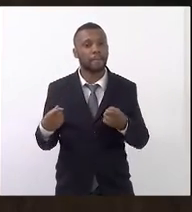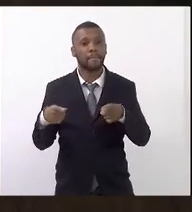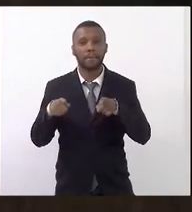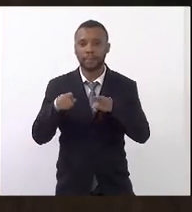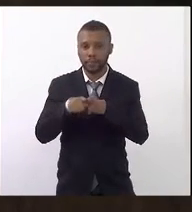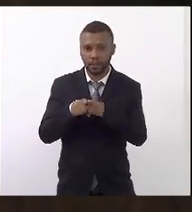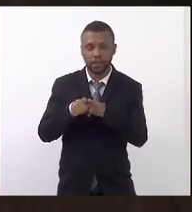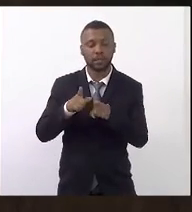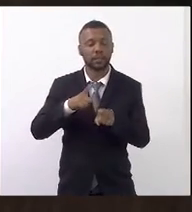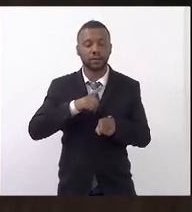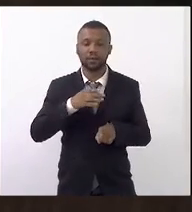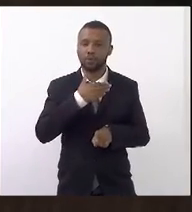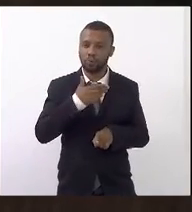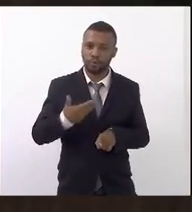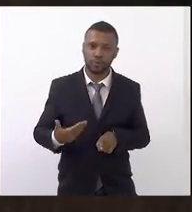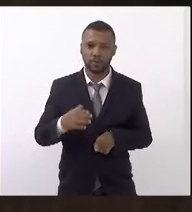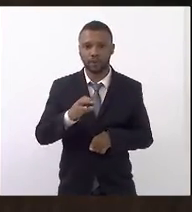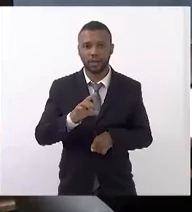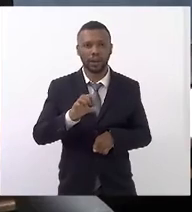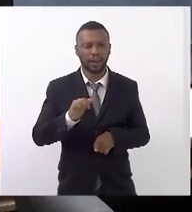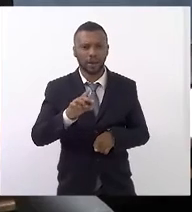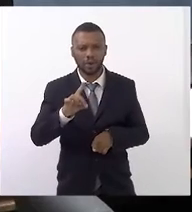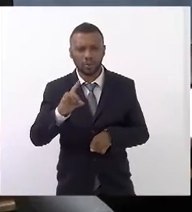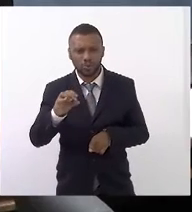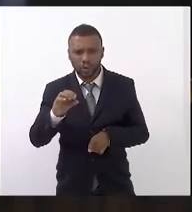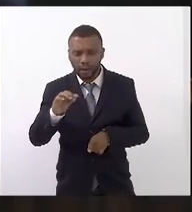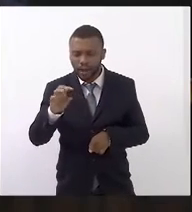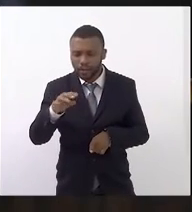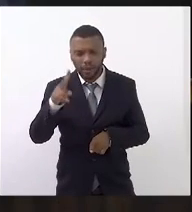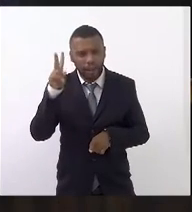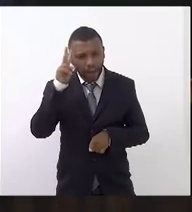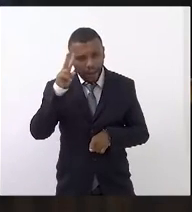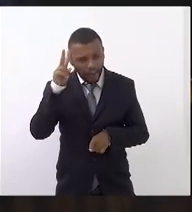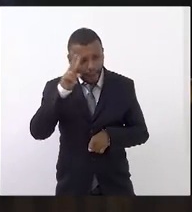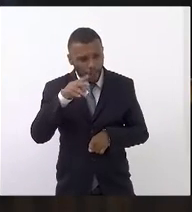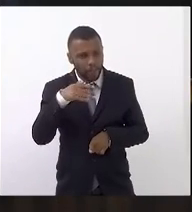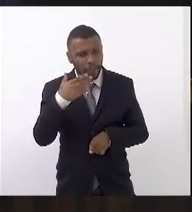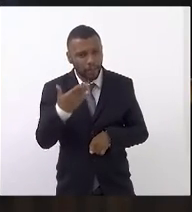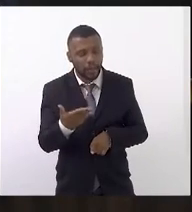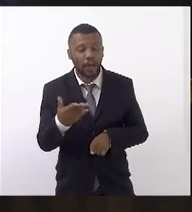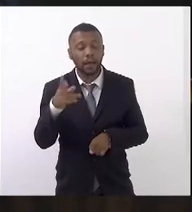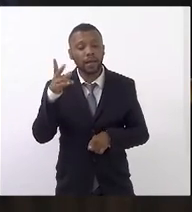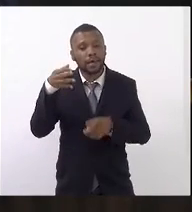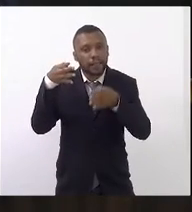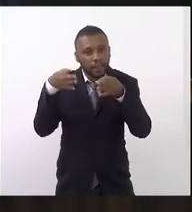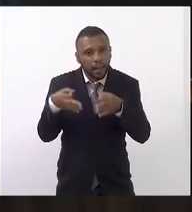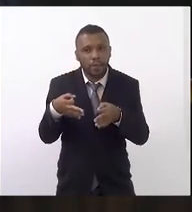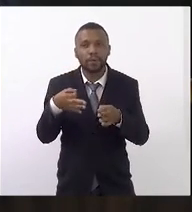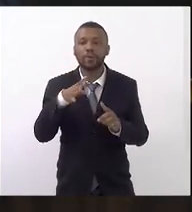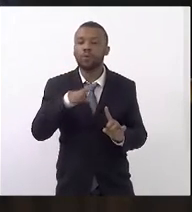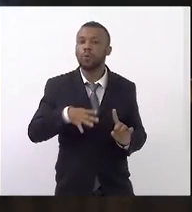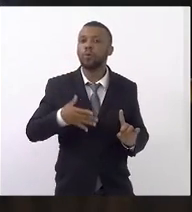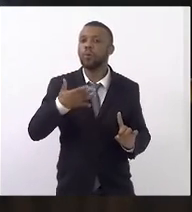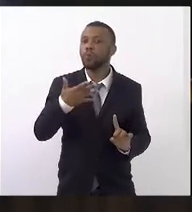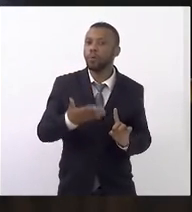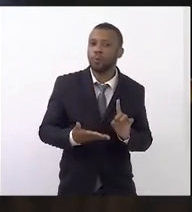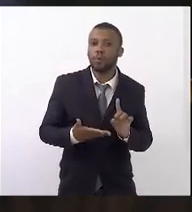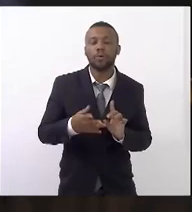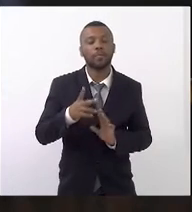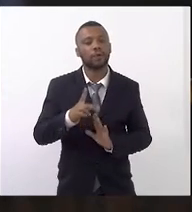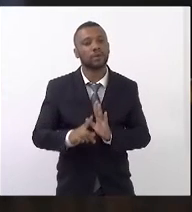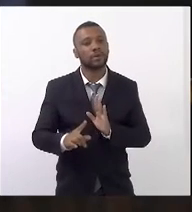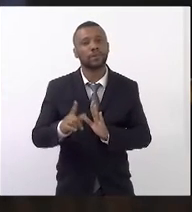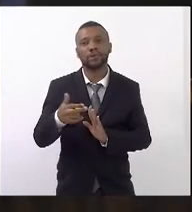fez com o governador Cláudio Castro. Lembra? Exatamente esse nosso homenageado. Projeto de